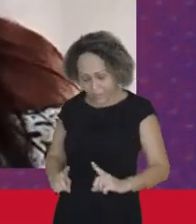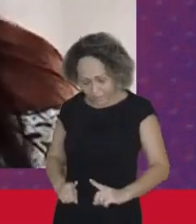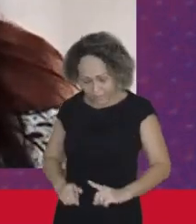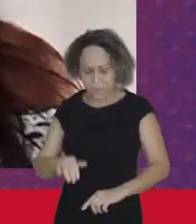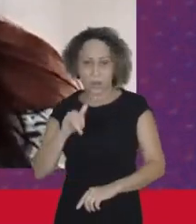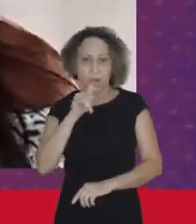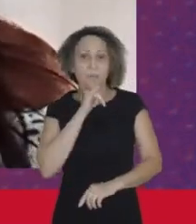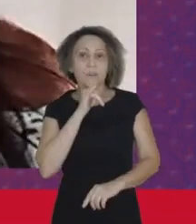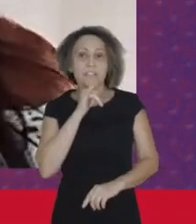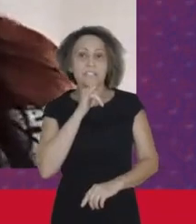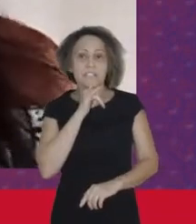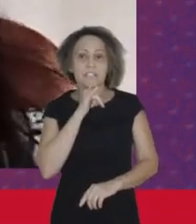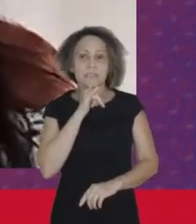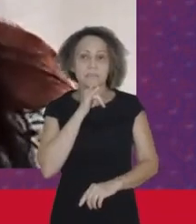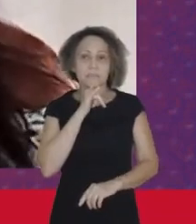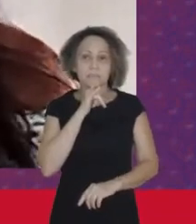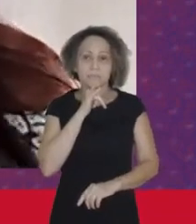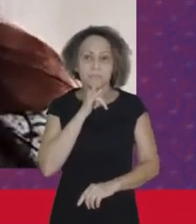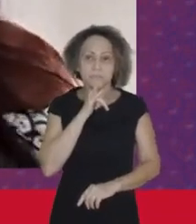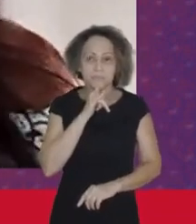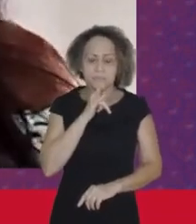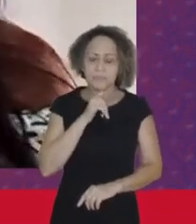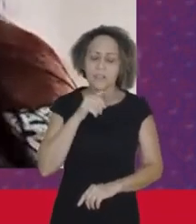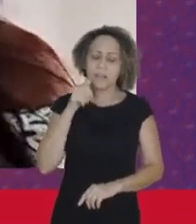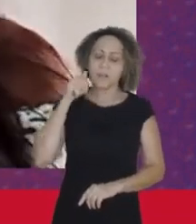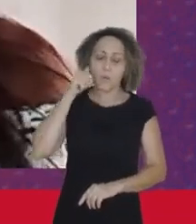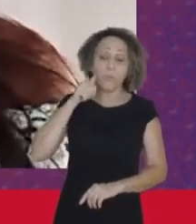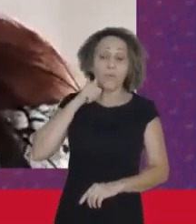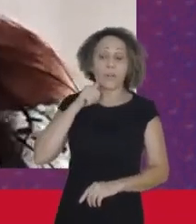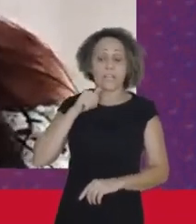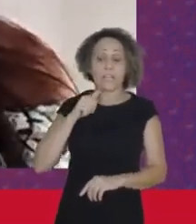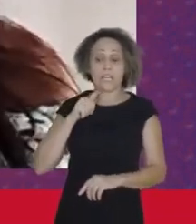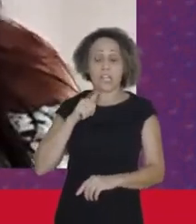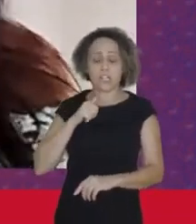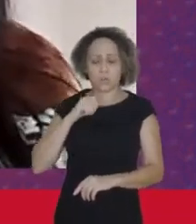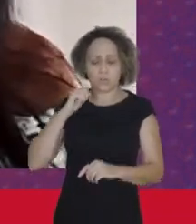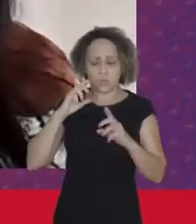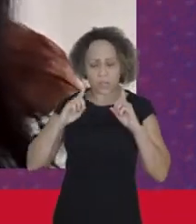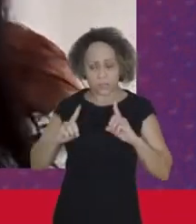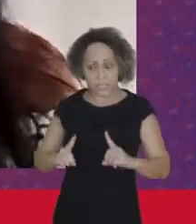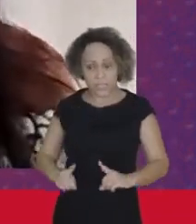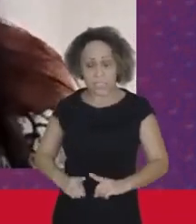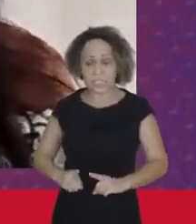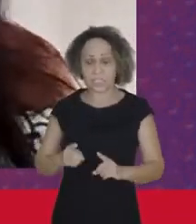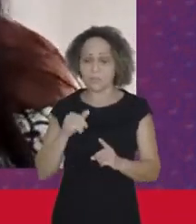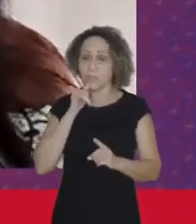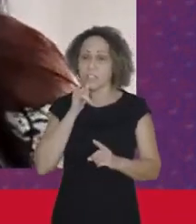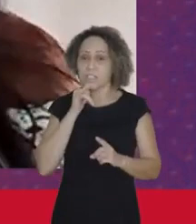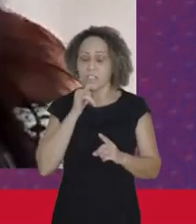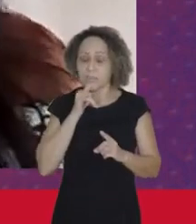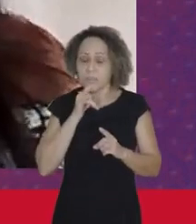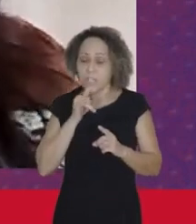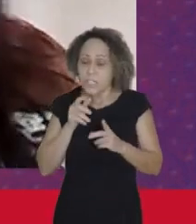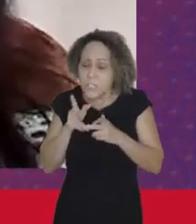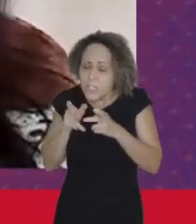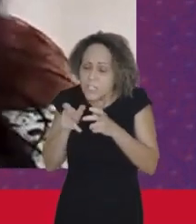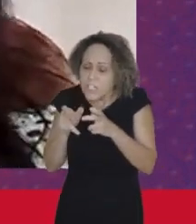imensa dificuldade, a gente tem um número de mulheres com deficiências, com câncer de colo de útero e câncer de